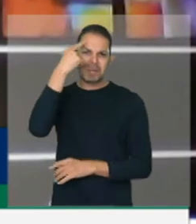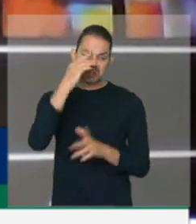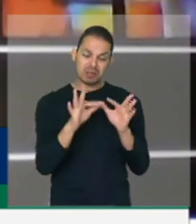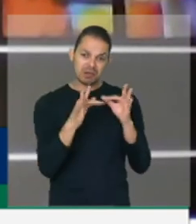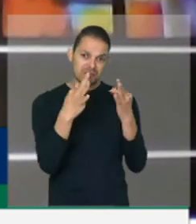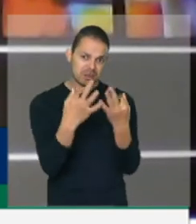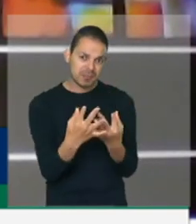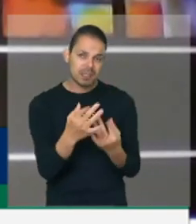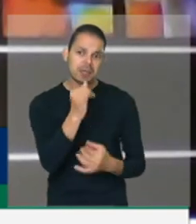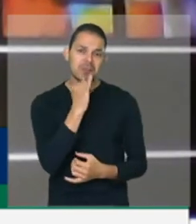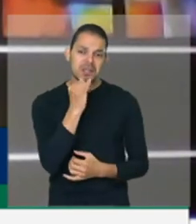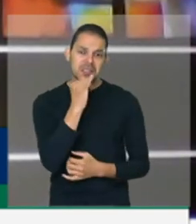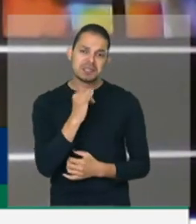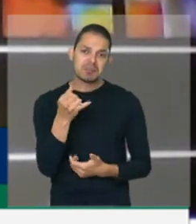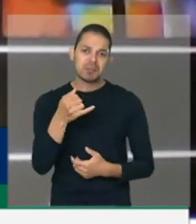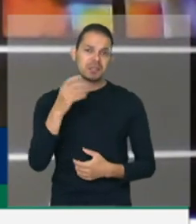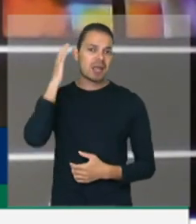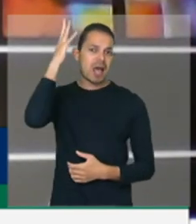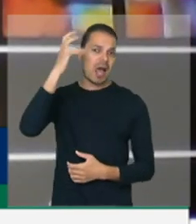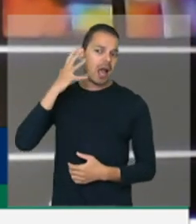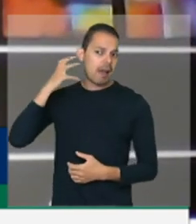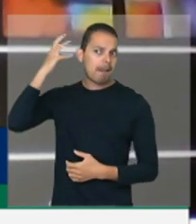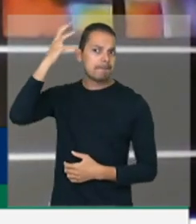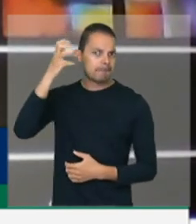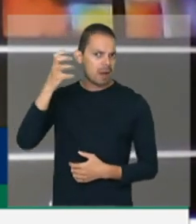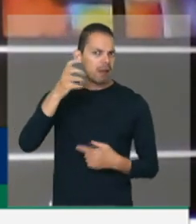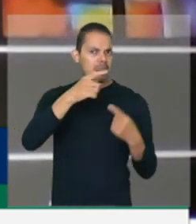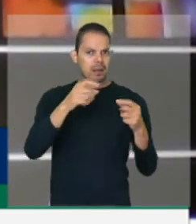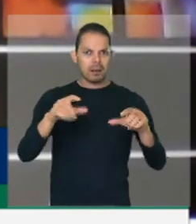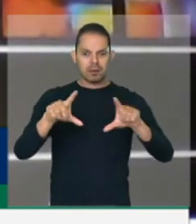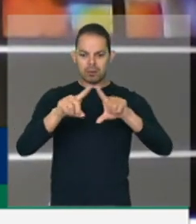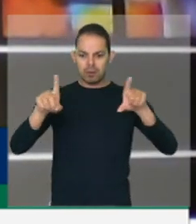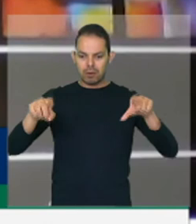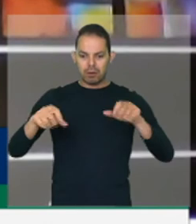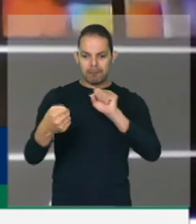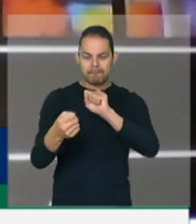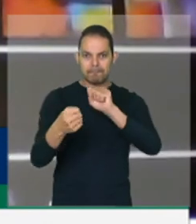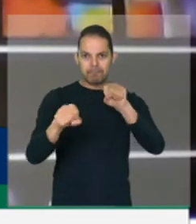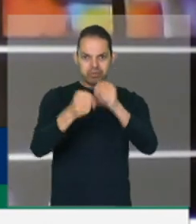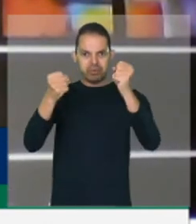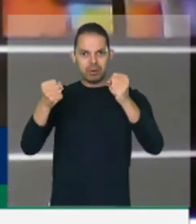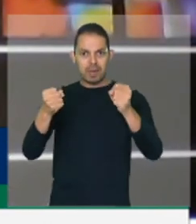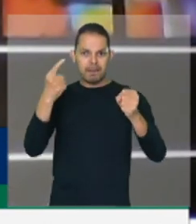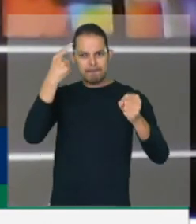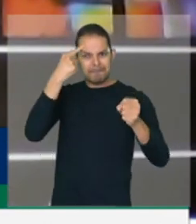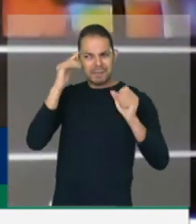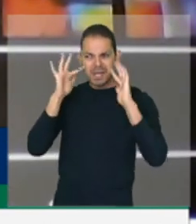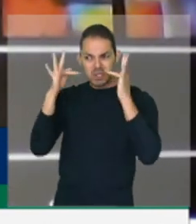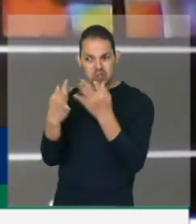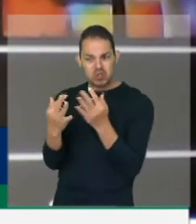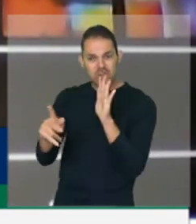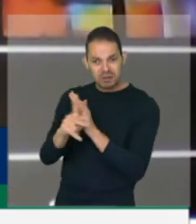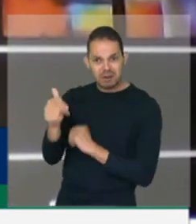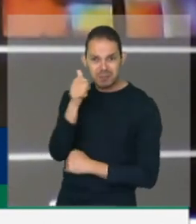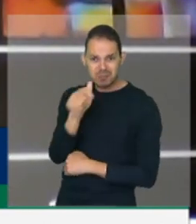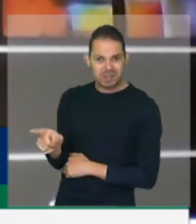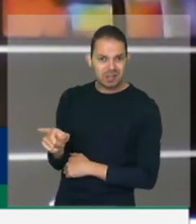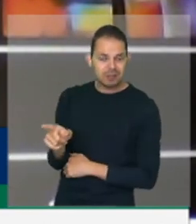por exemplo, da Marielle Franco, quando ele quebra a placa? Será que o deputado pensou na família